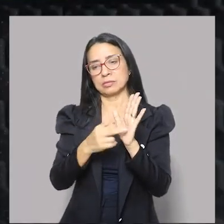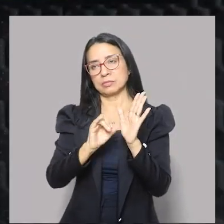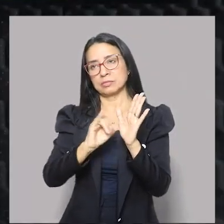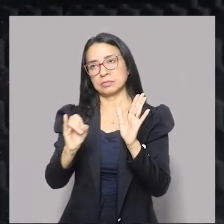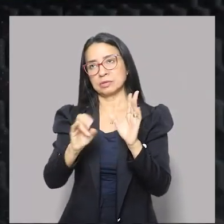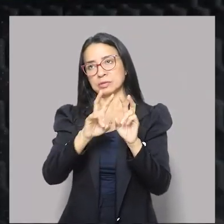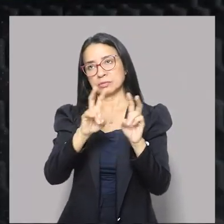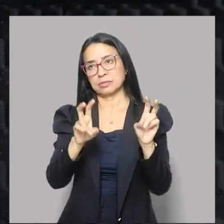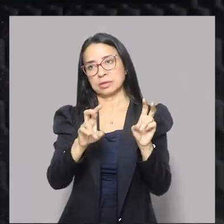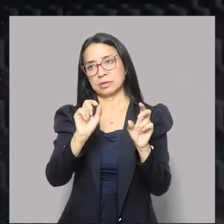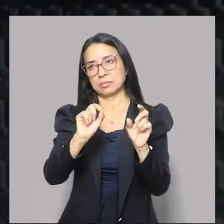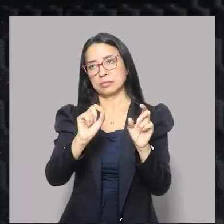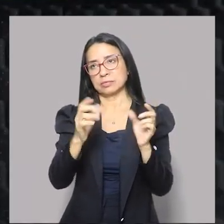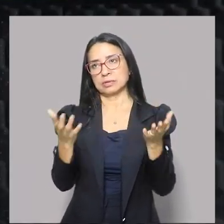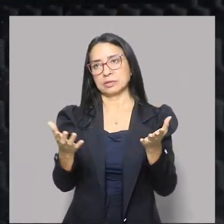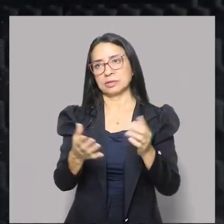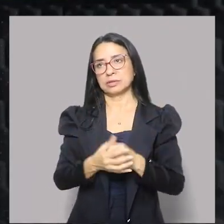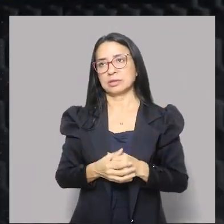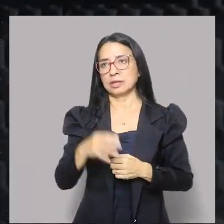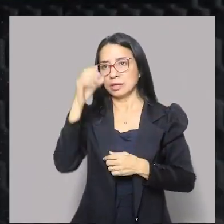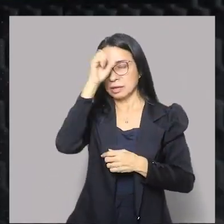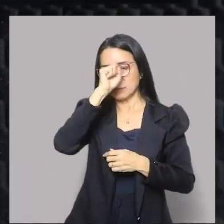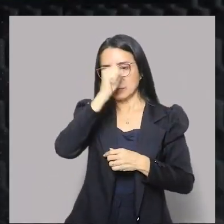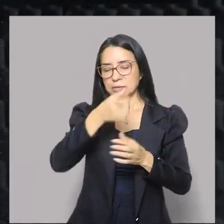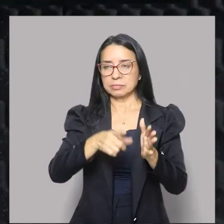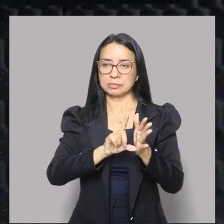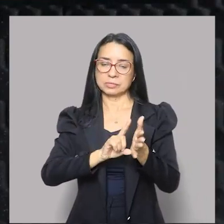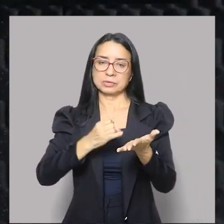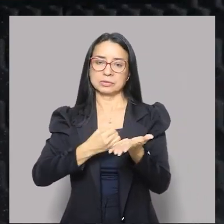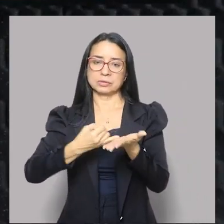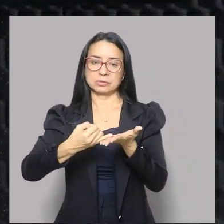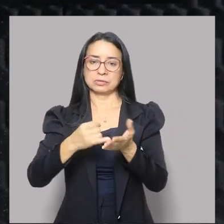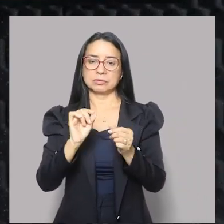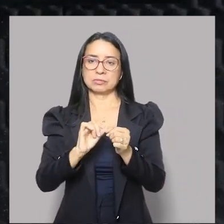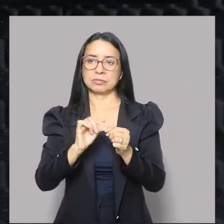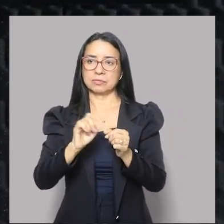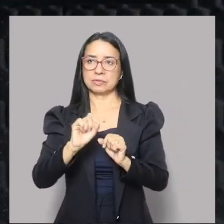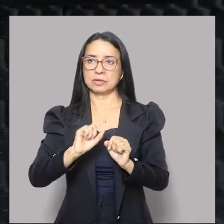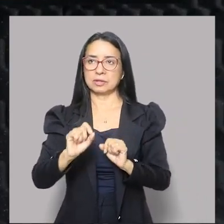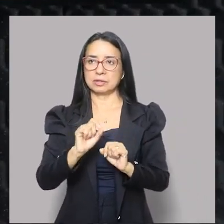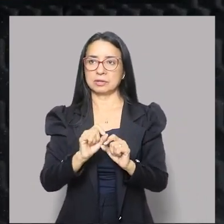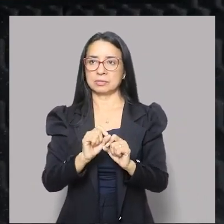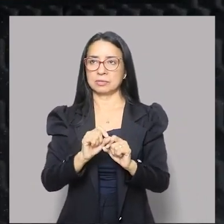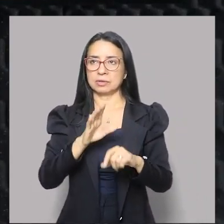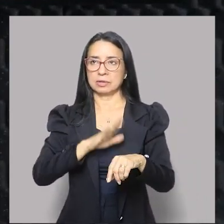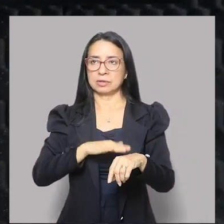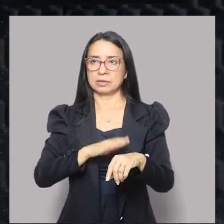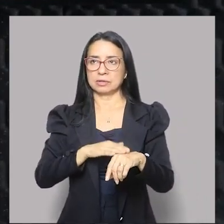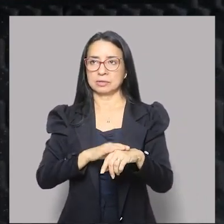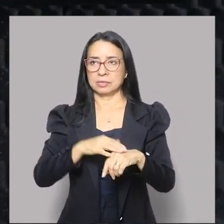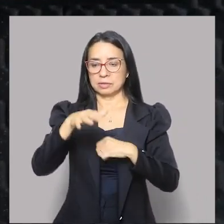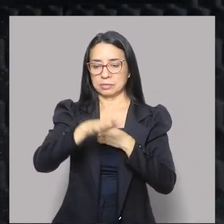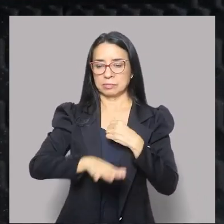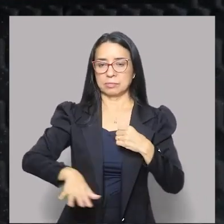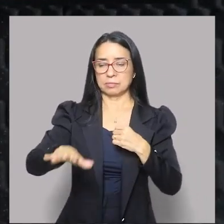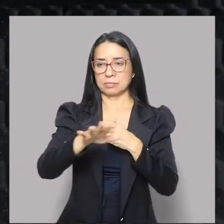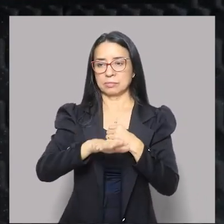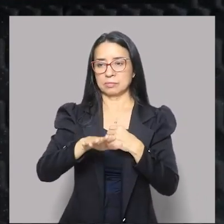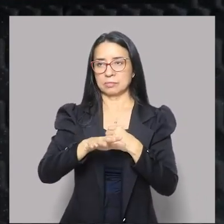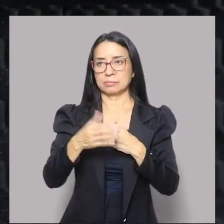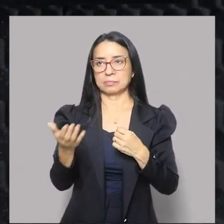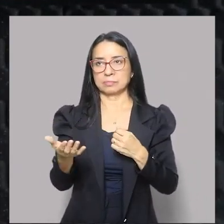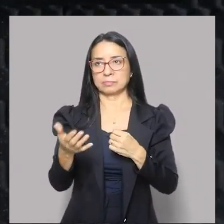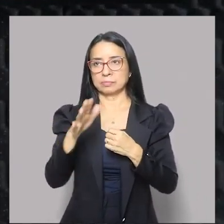esse. Nós já aprendemos anteriormente que a introdução é feita por uma parte chamada de ambientação. E